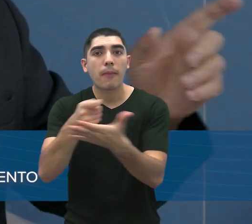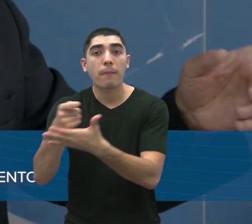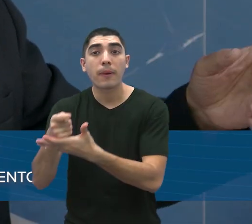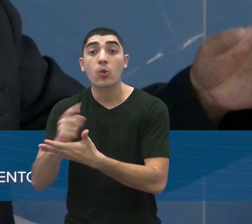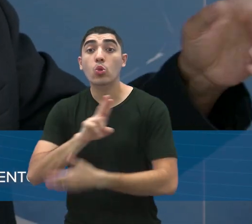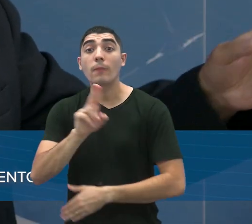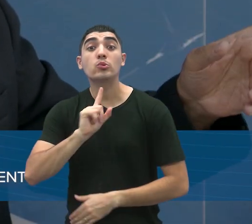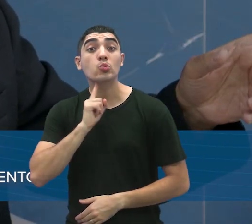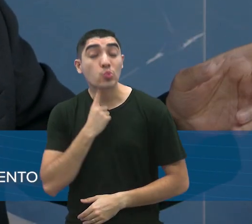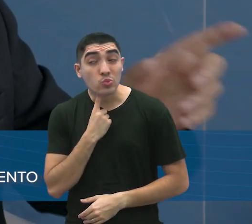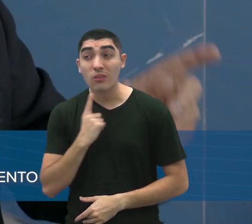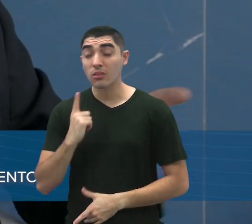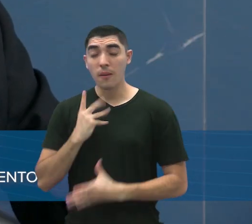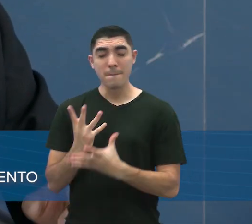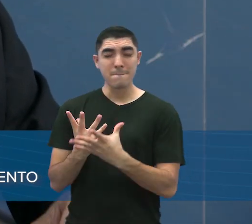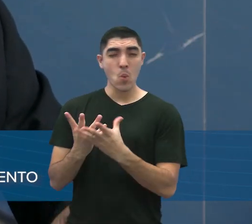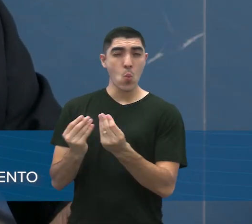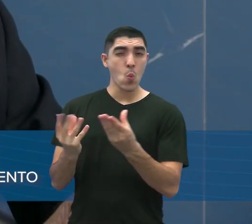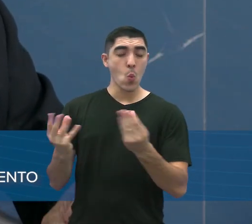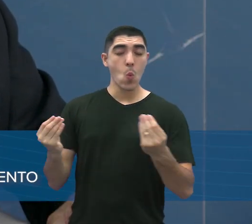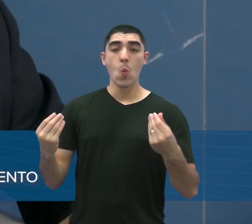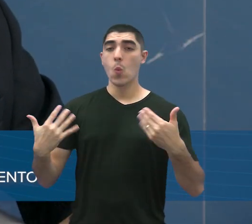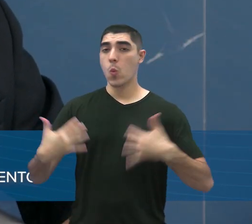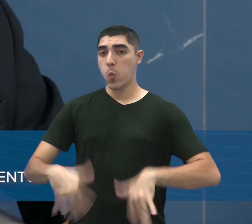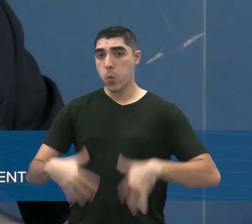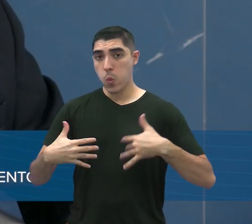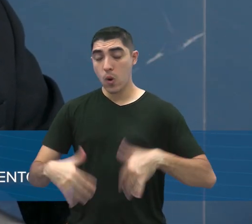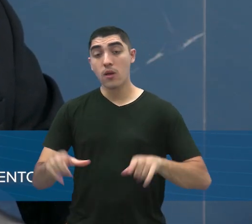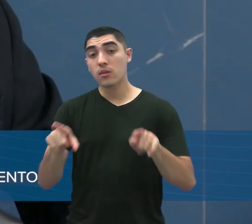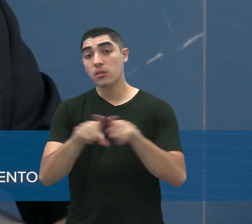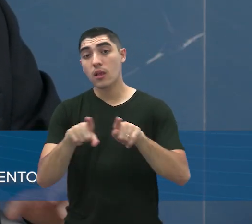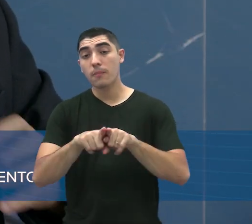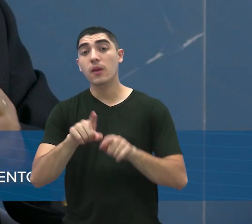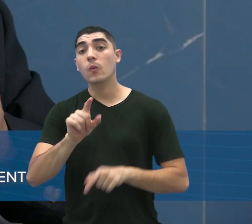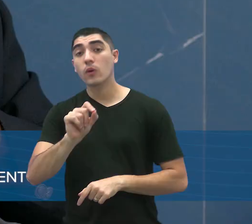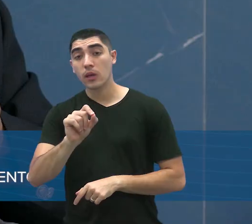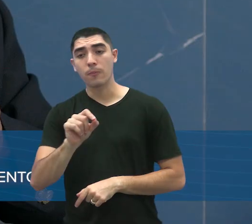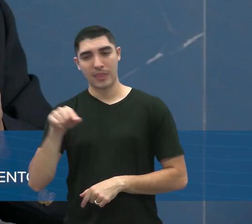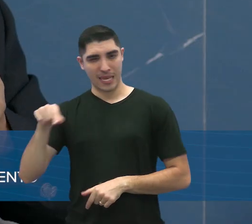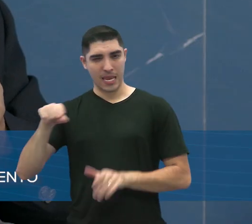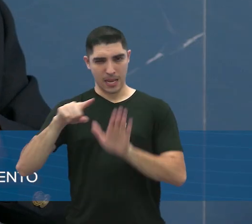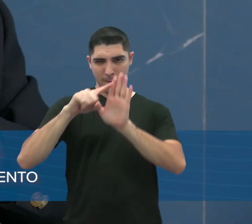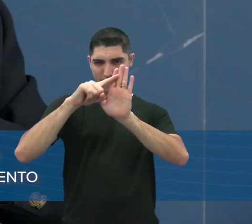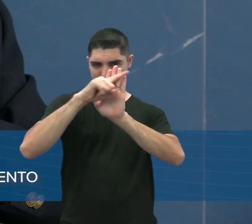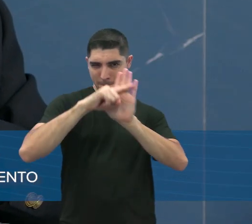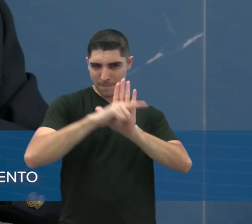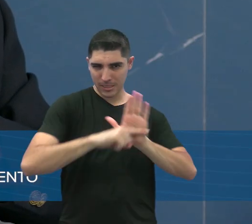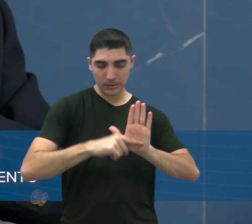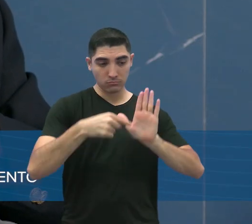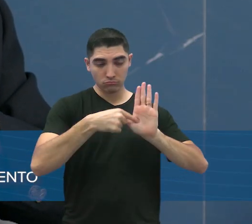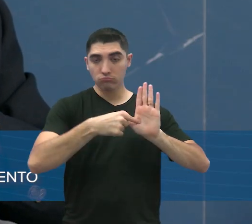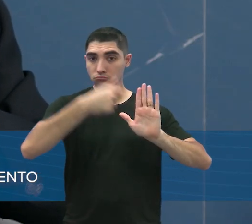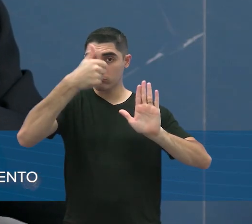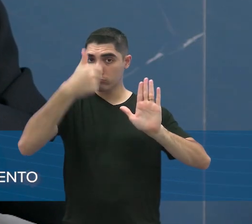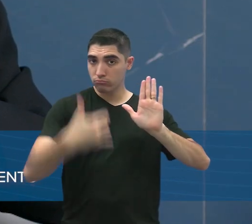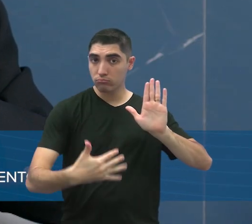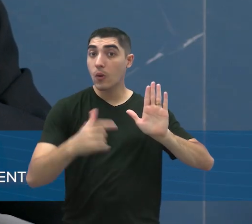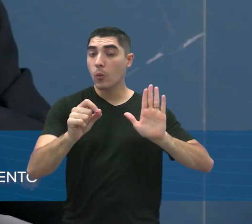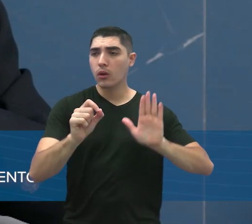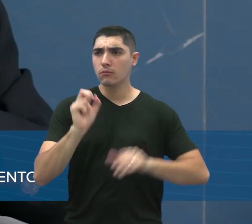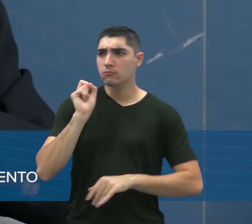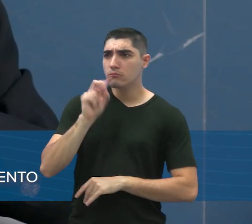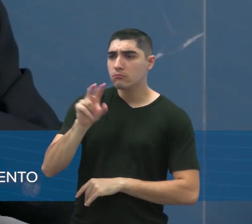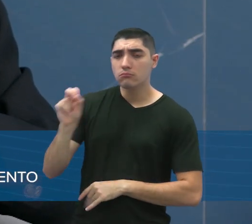ainda tem os dados do comércio que diz que ainda está alto também, a pesquisa mostrou, a quantidade